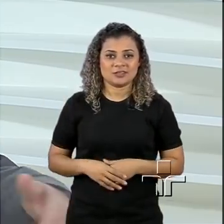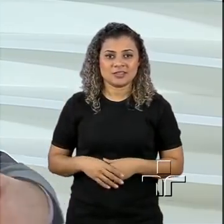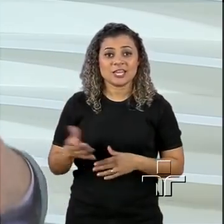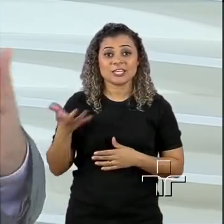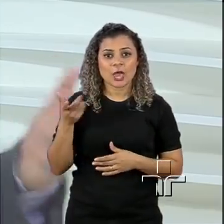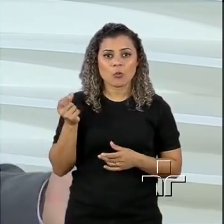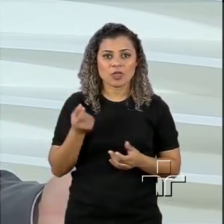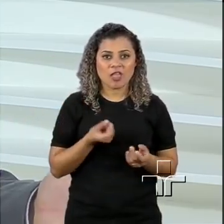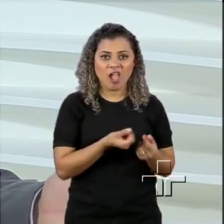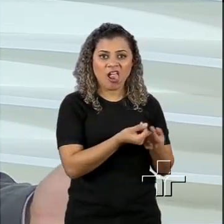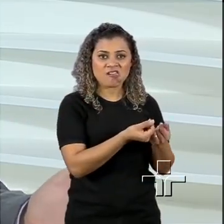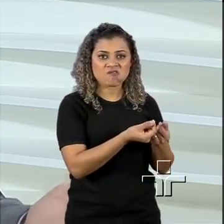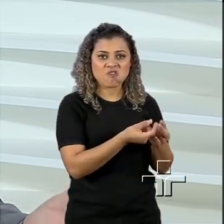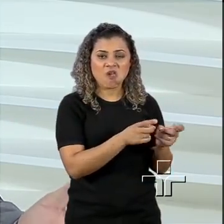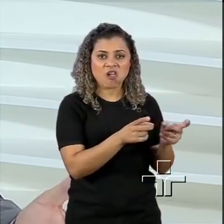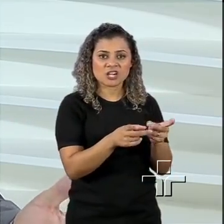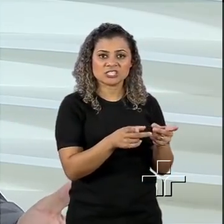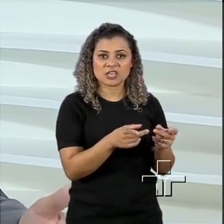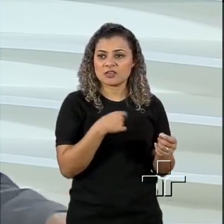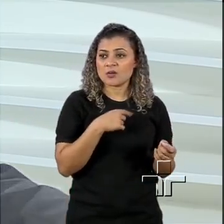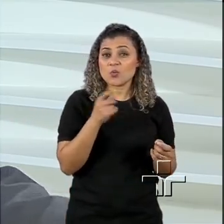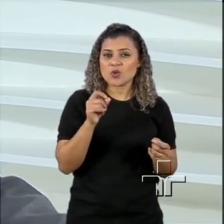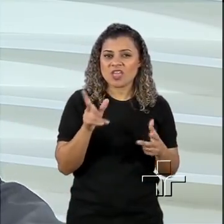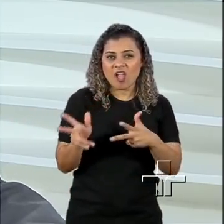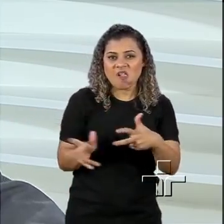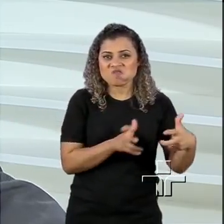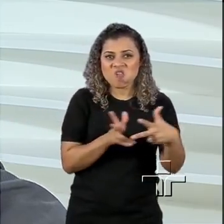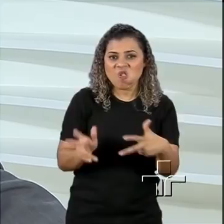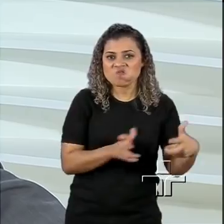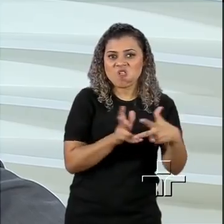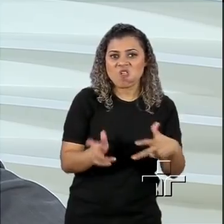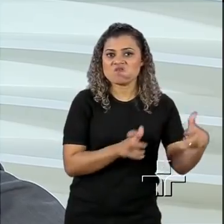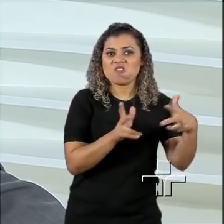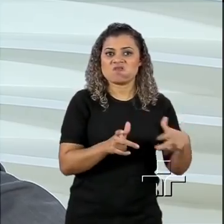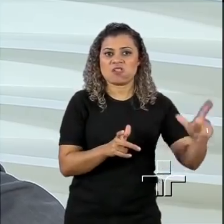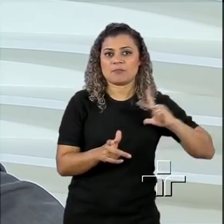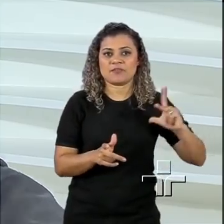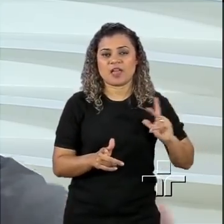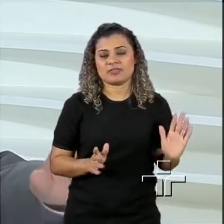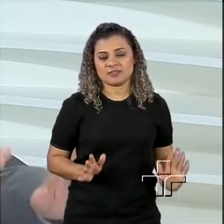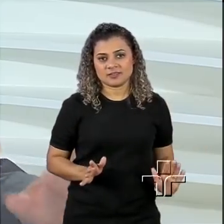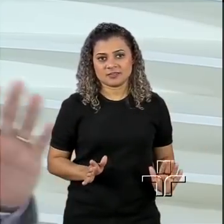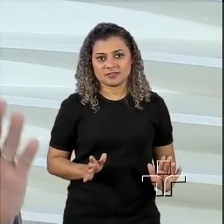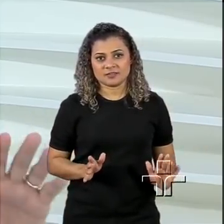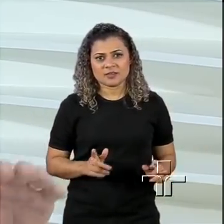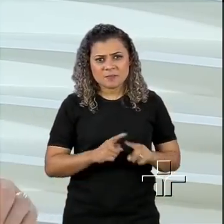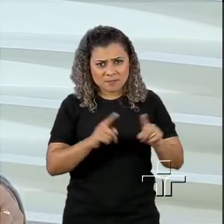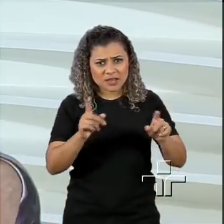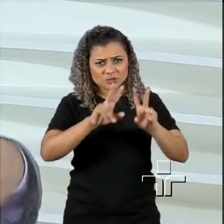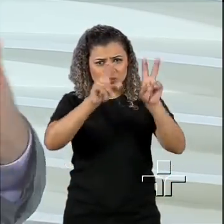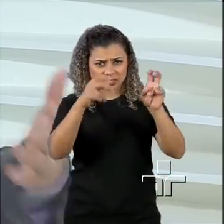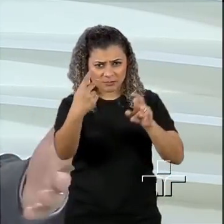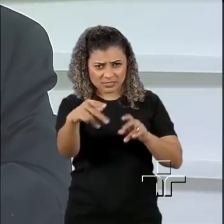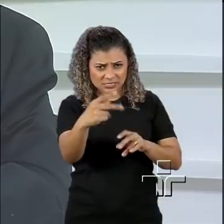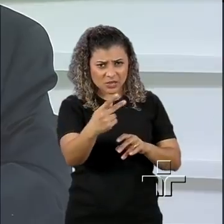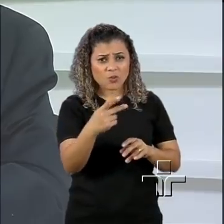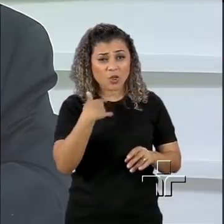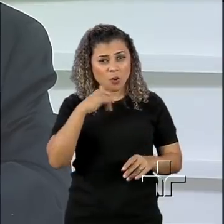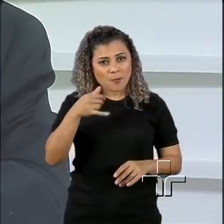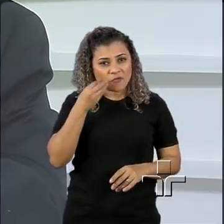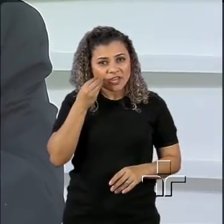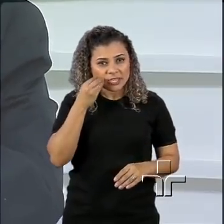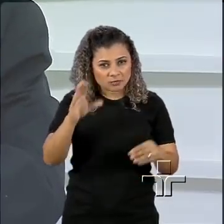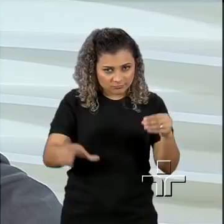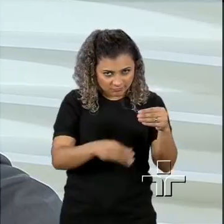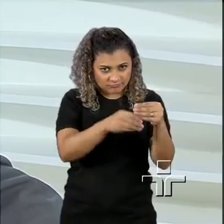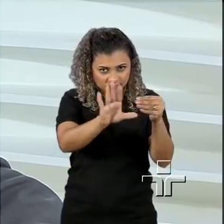financeiro poder vender plano de previdência privada. 1, 2. Não há que falar de reforma da Previdência, não foi esse tema que você abordou, mas estou aproveitando para falar do